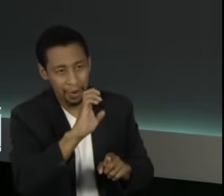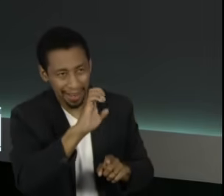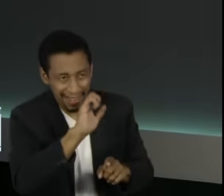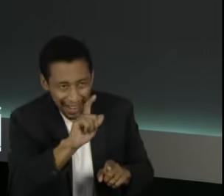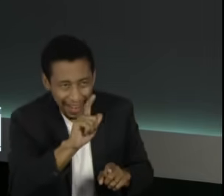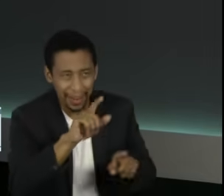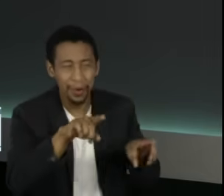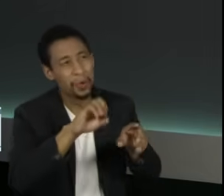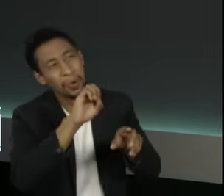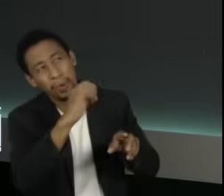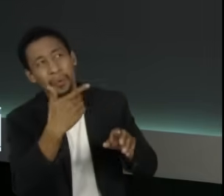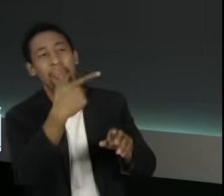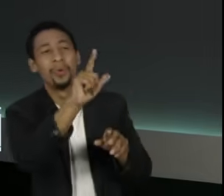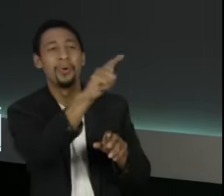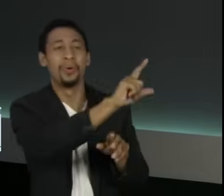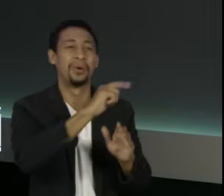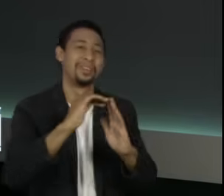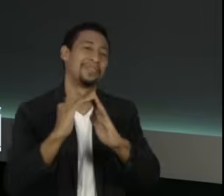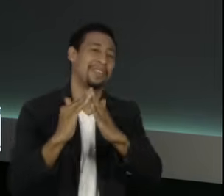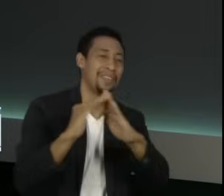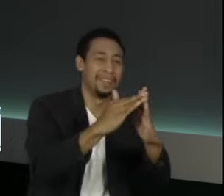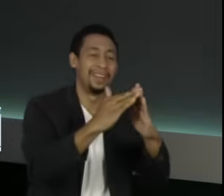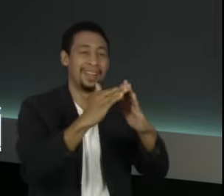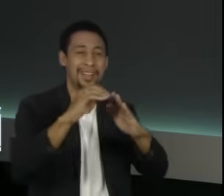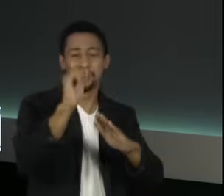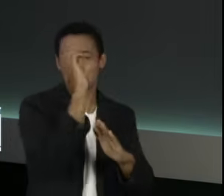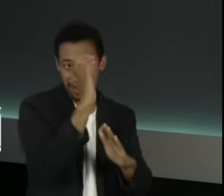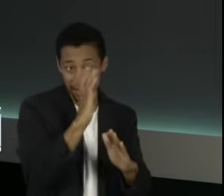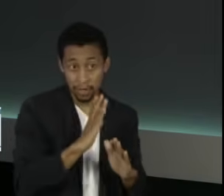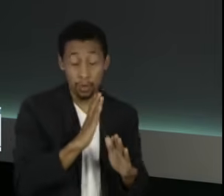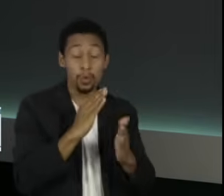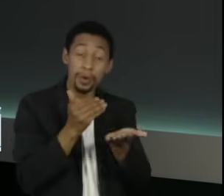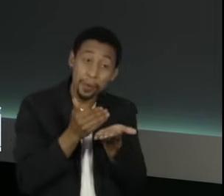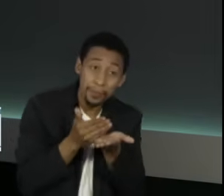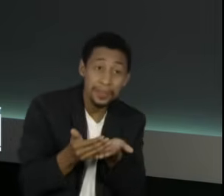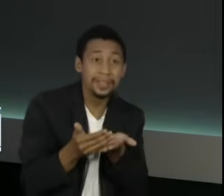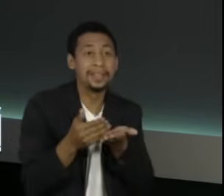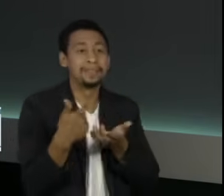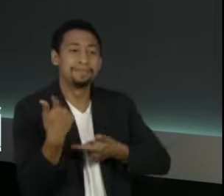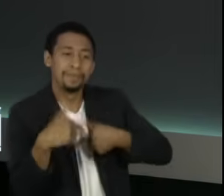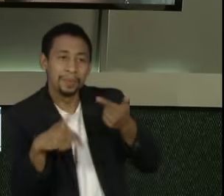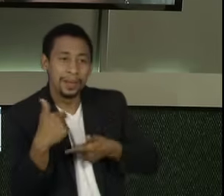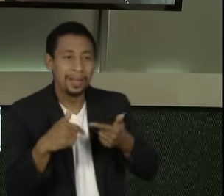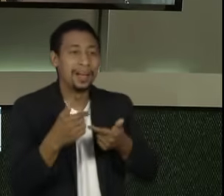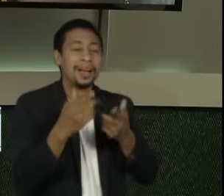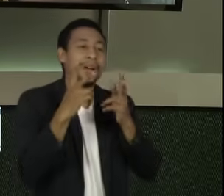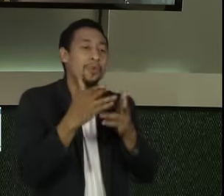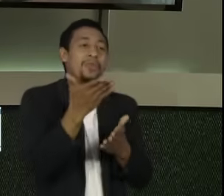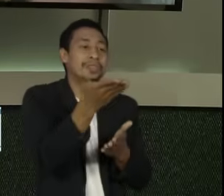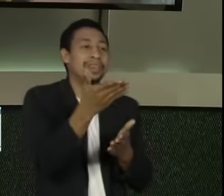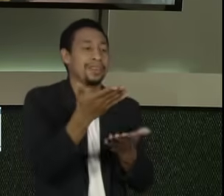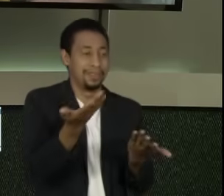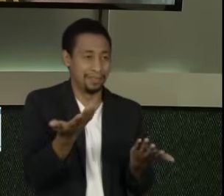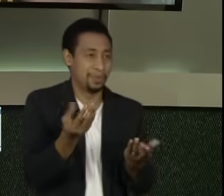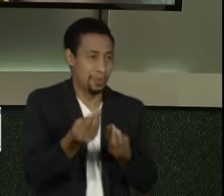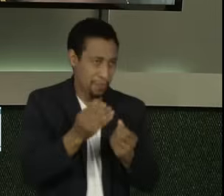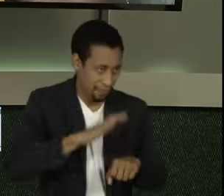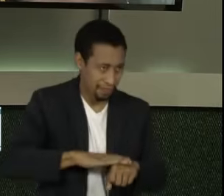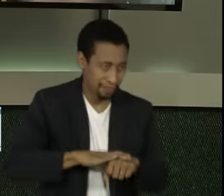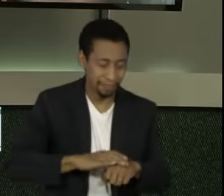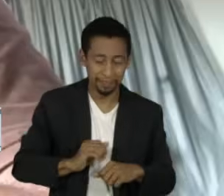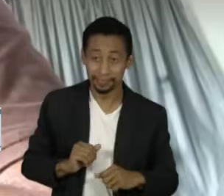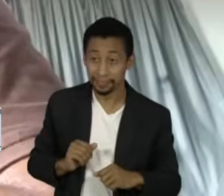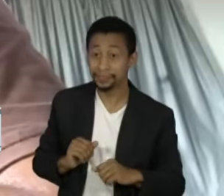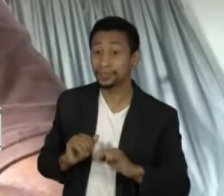afora, que estão começando a vida como você anos atrás? A gente começou com um celular a contar a nossa